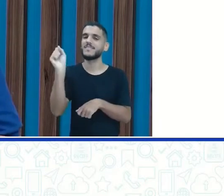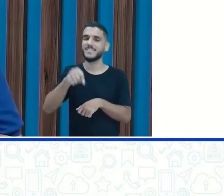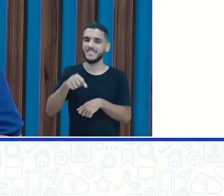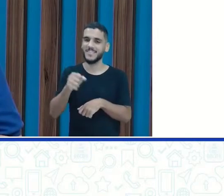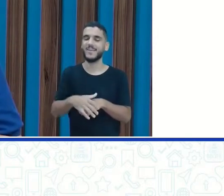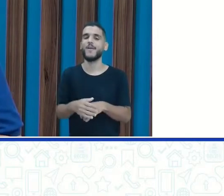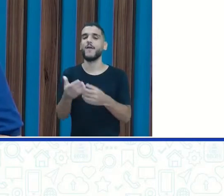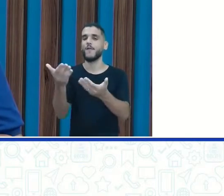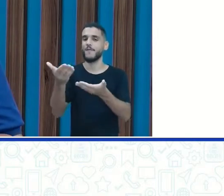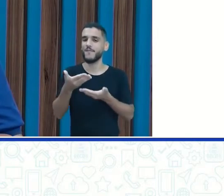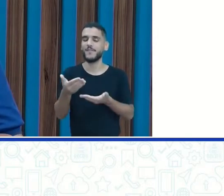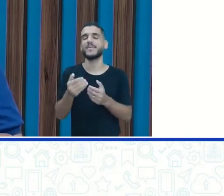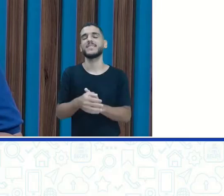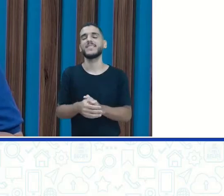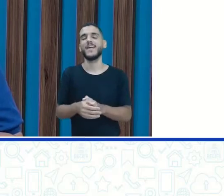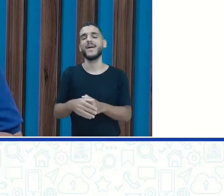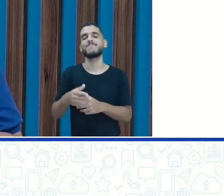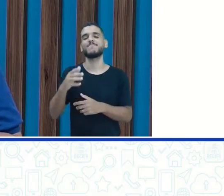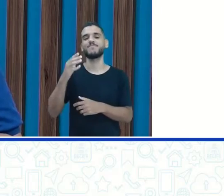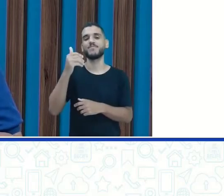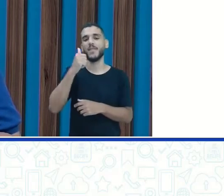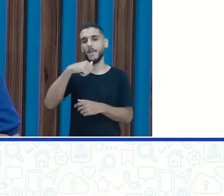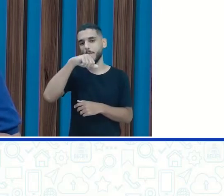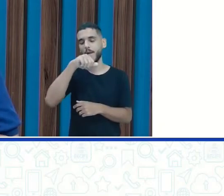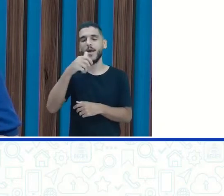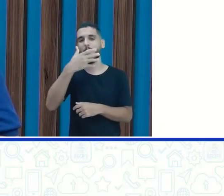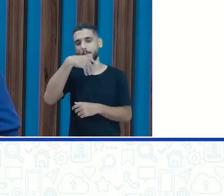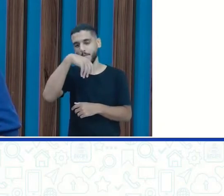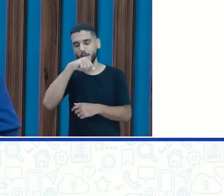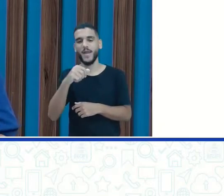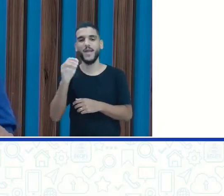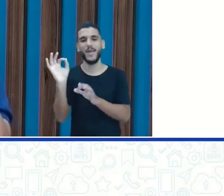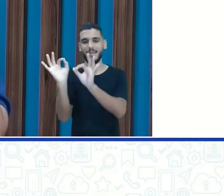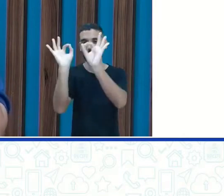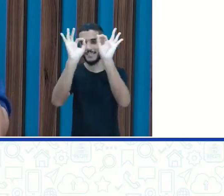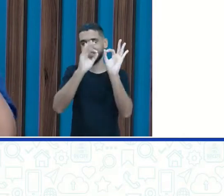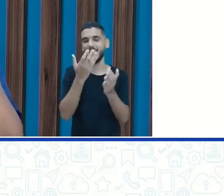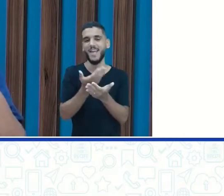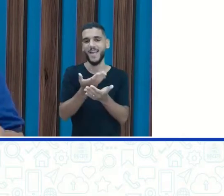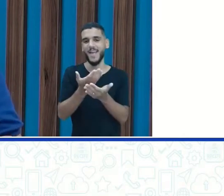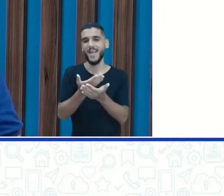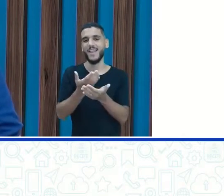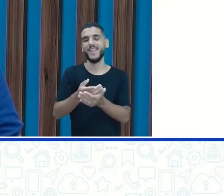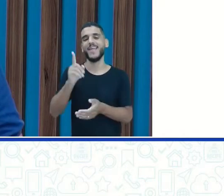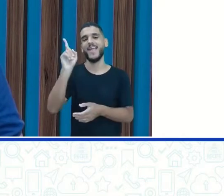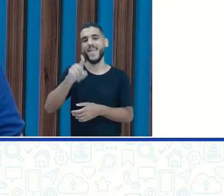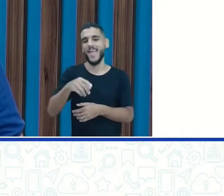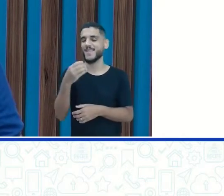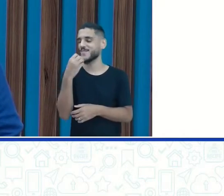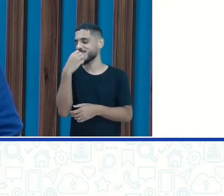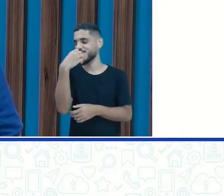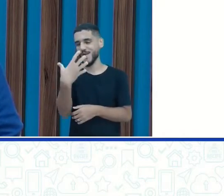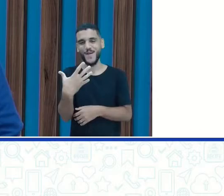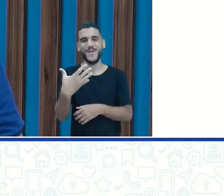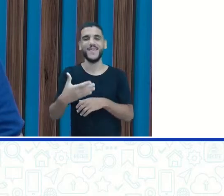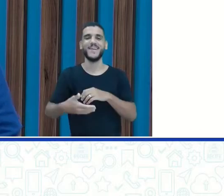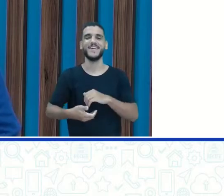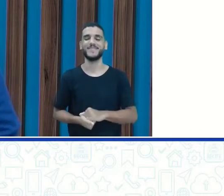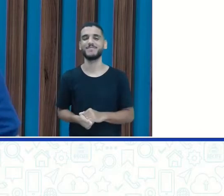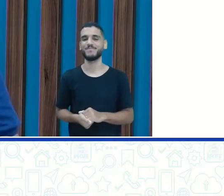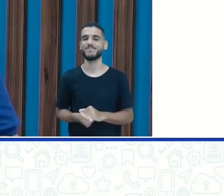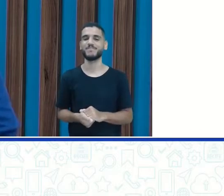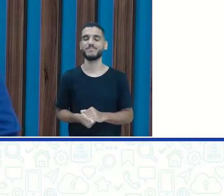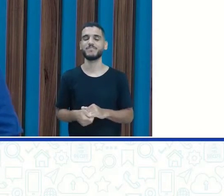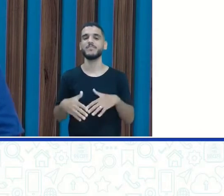Chama a mamãe, chama o pessoal, chama todo mundo pra olhar essa aula que tá, ó, Delícia!